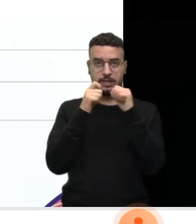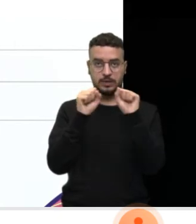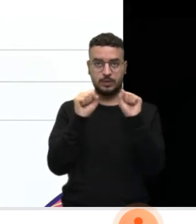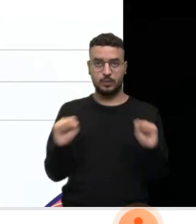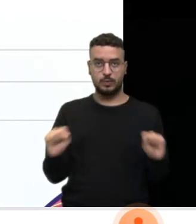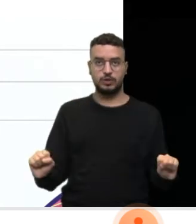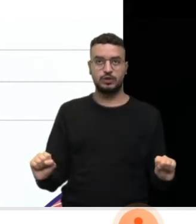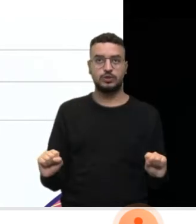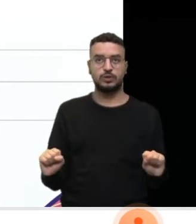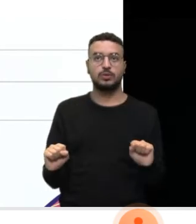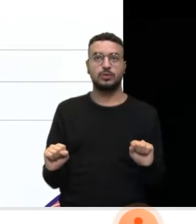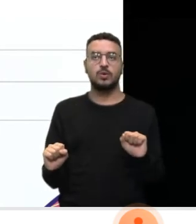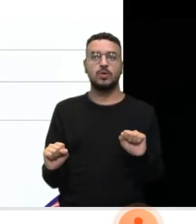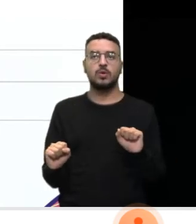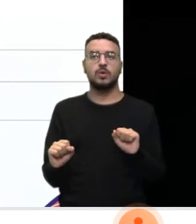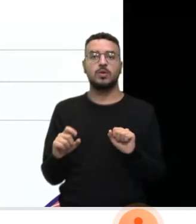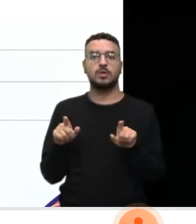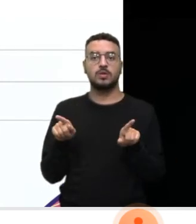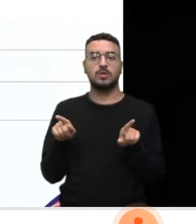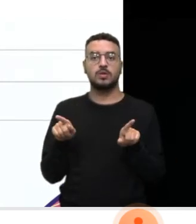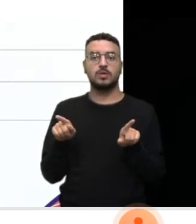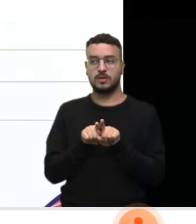e nós vamos também